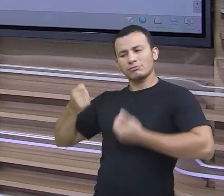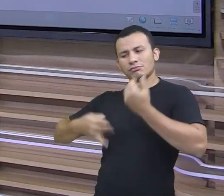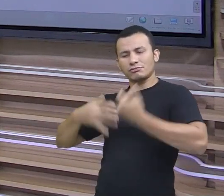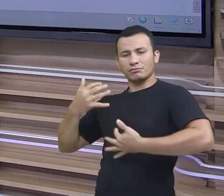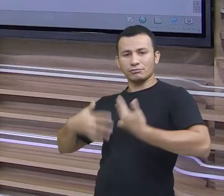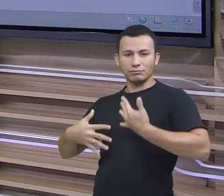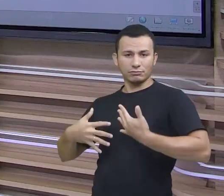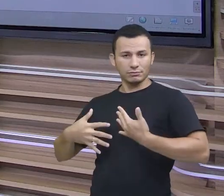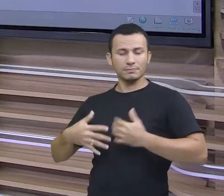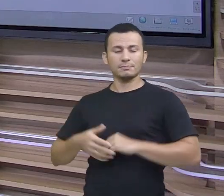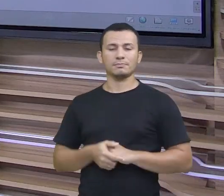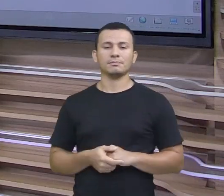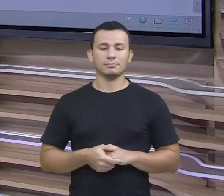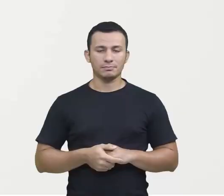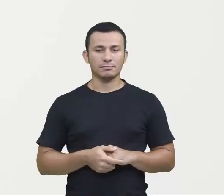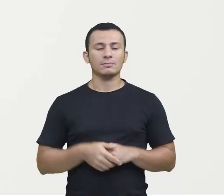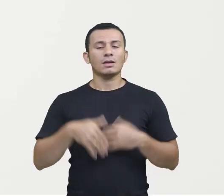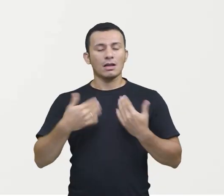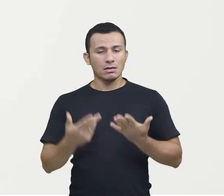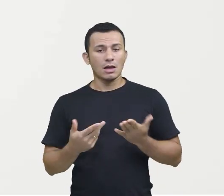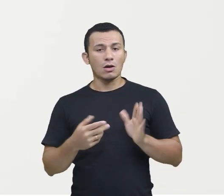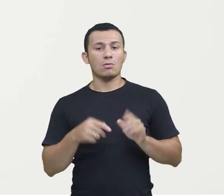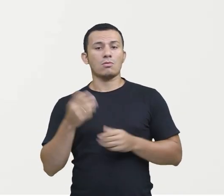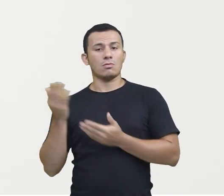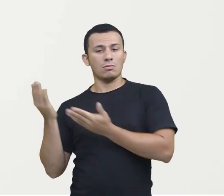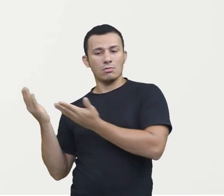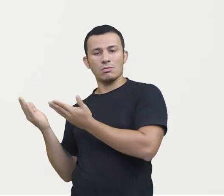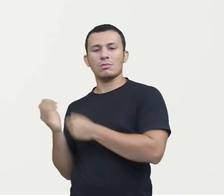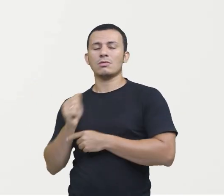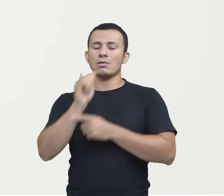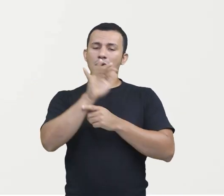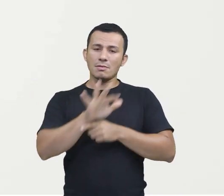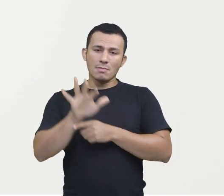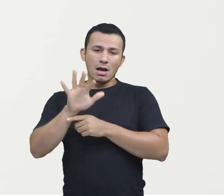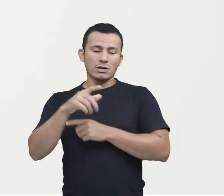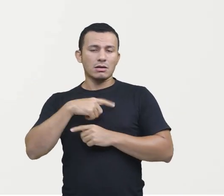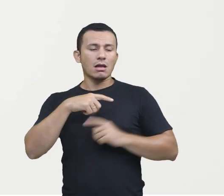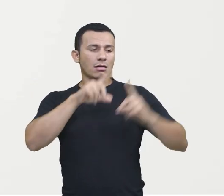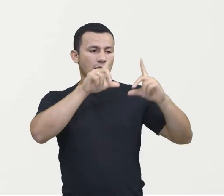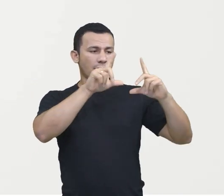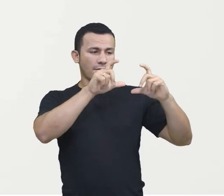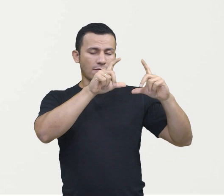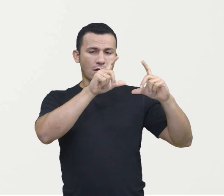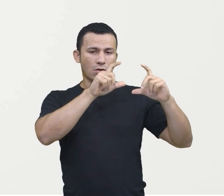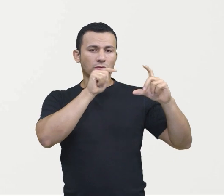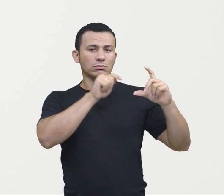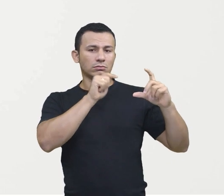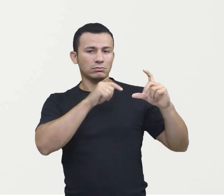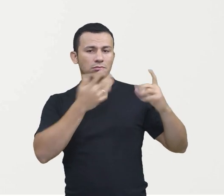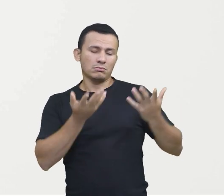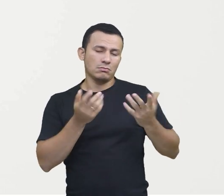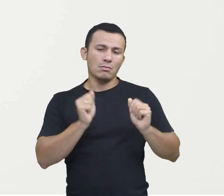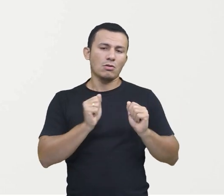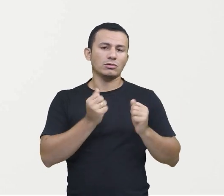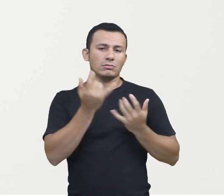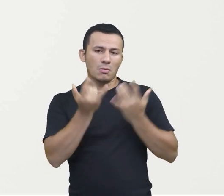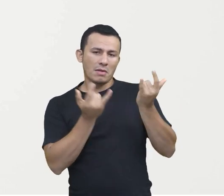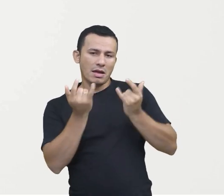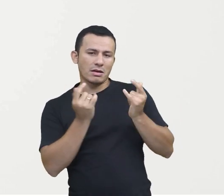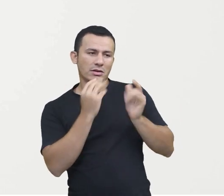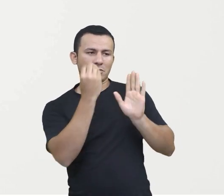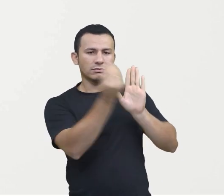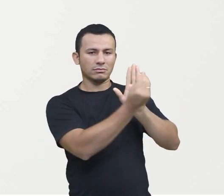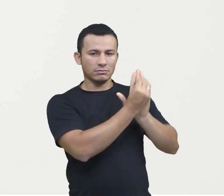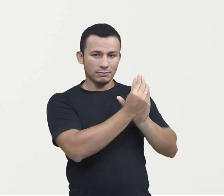aqui nessa mesma cartela, observem. Eu tenho uma foto aqui, eu posso colocar a foto do Homem-Aranha e